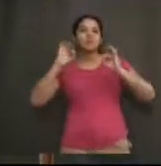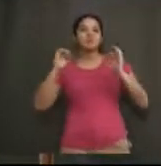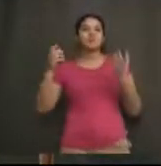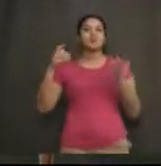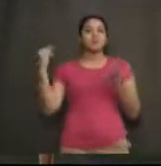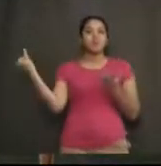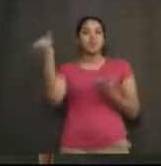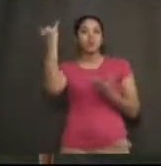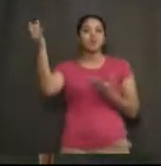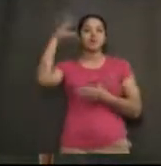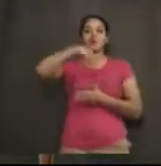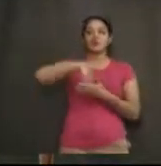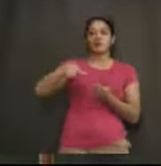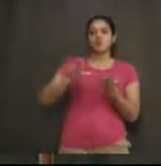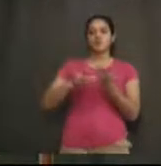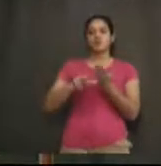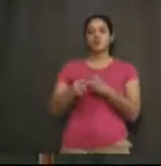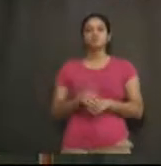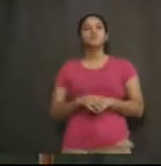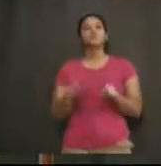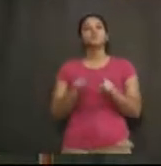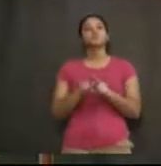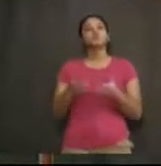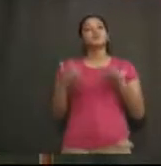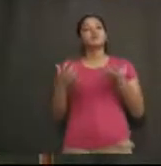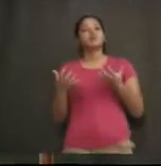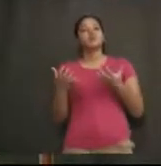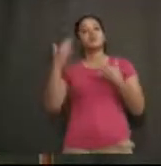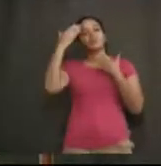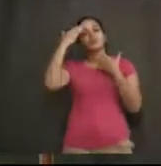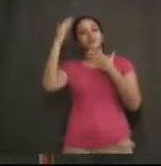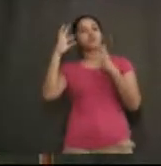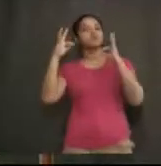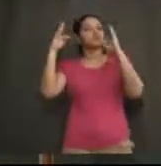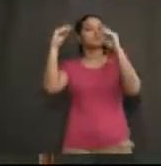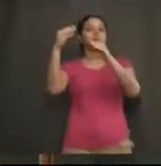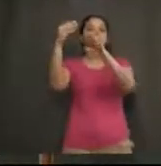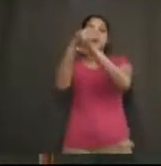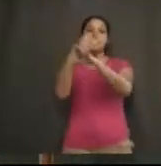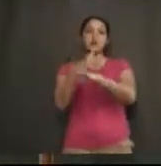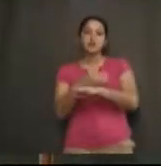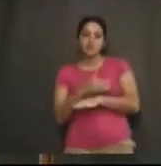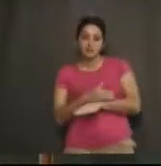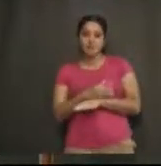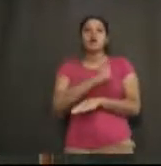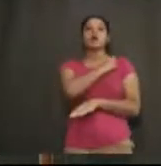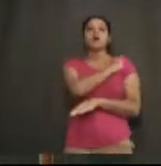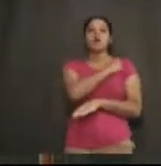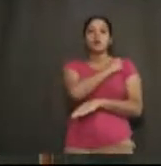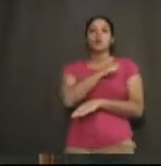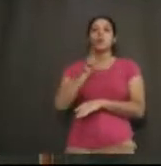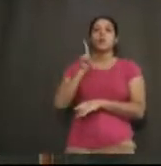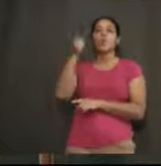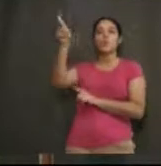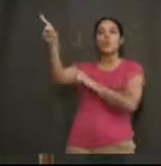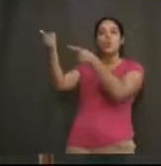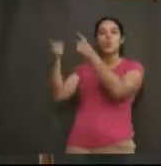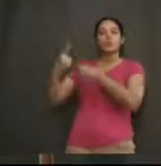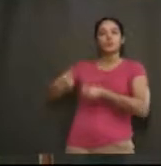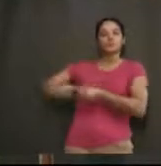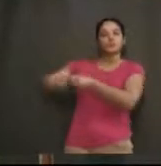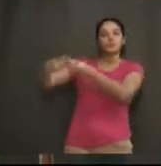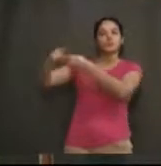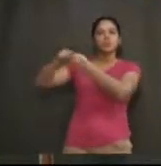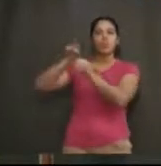universidade. Queria também agradecer a todos os participantes, todos os discentes que vieram dos interiores do nosso